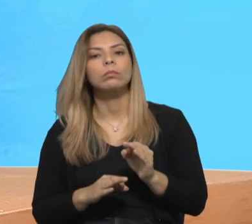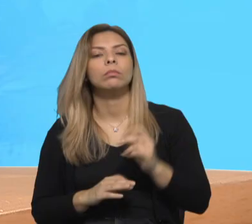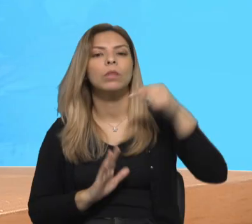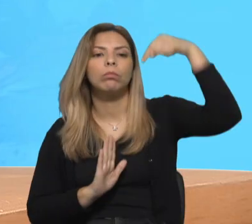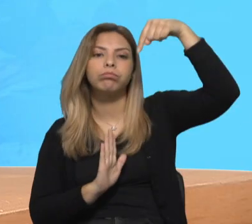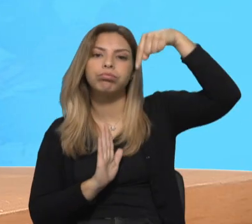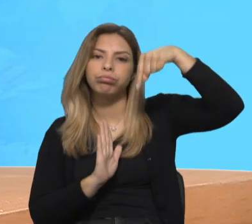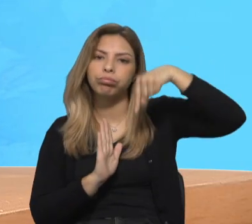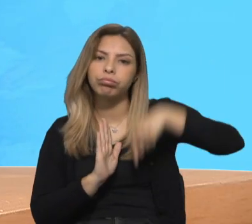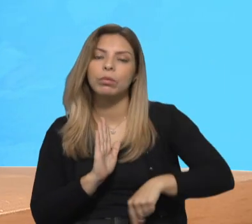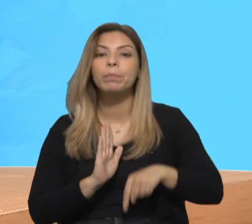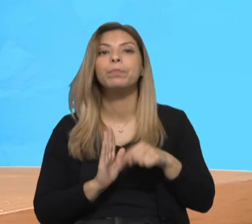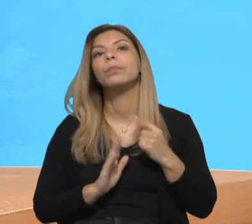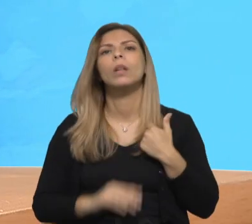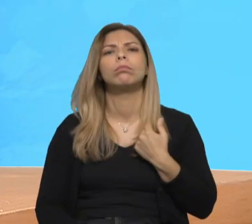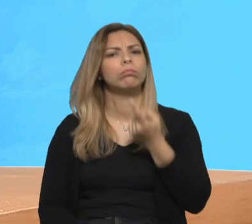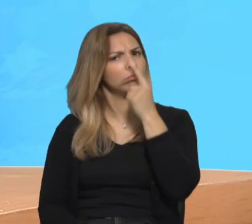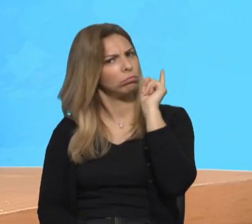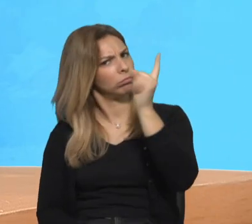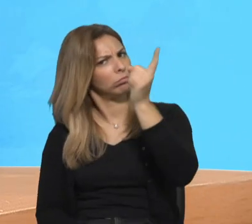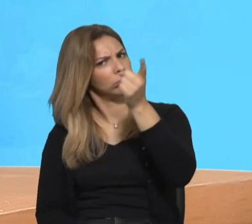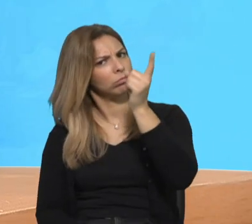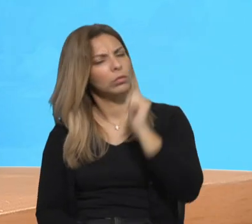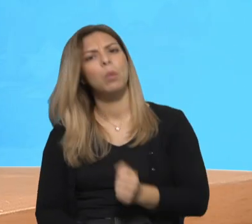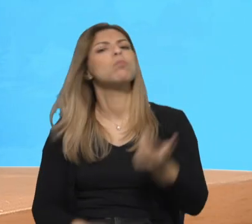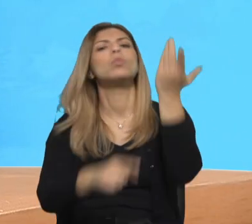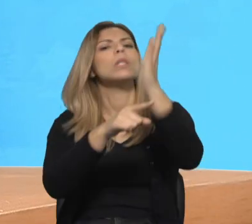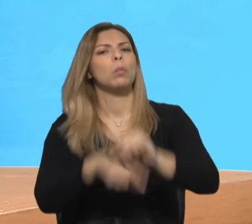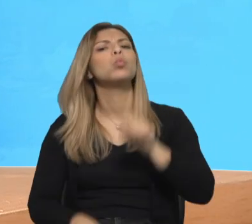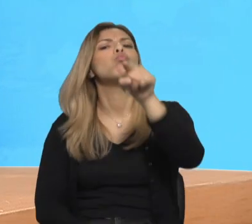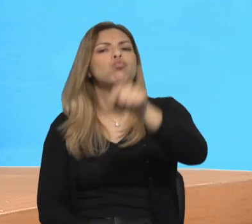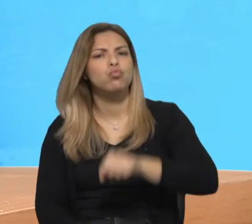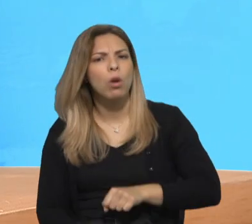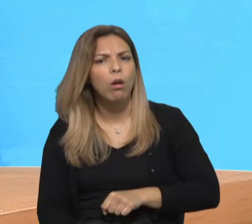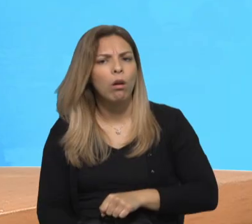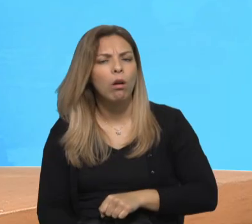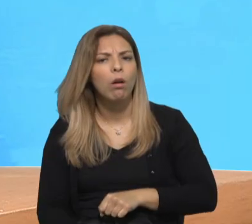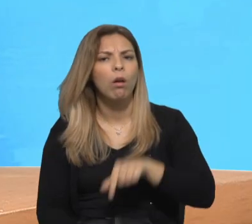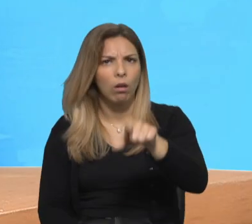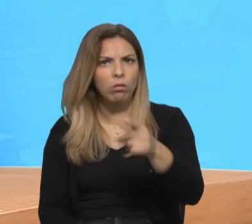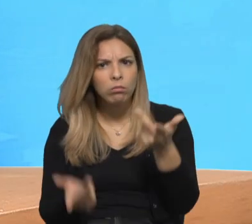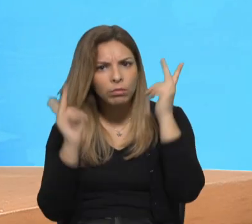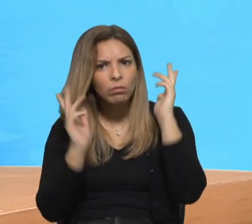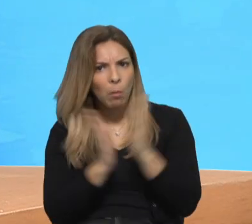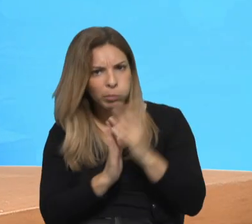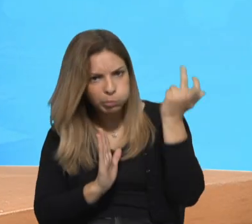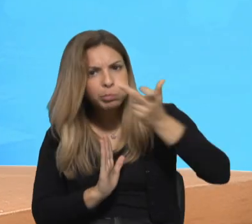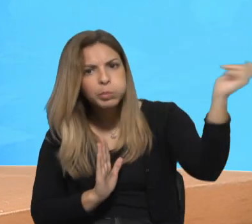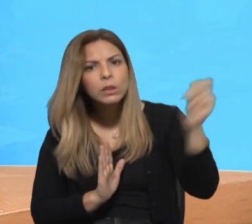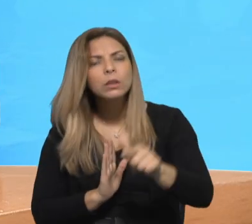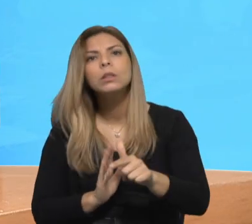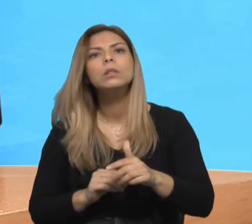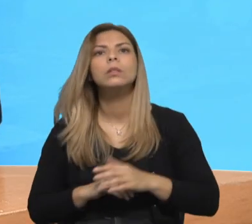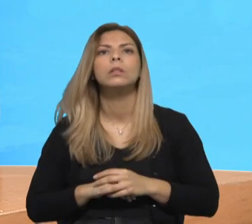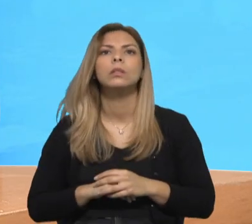e ele aponta-me o dedo e diz-me assim: por exemplo, tu estás disposto a ser diácono permanente? E eu disse: